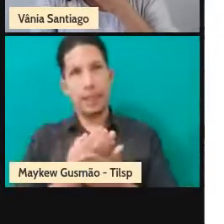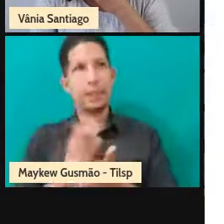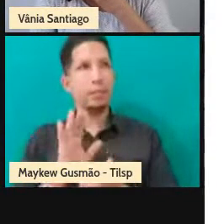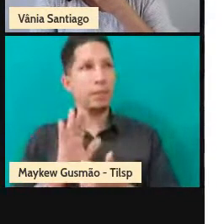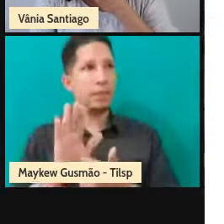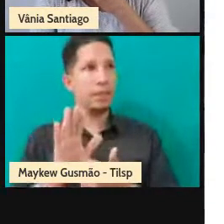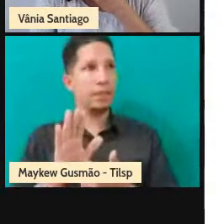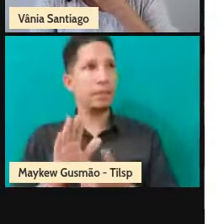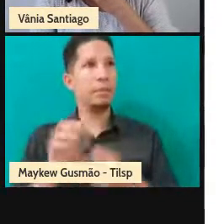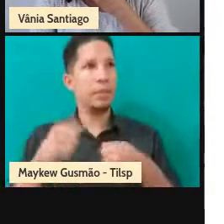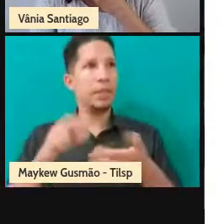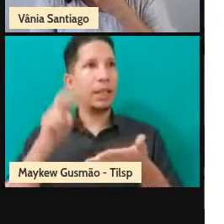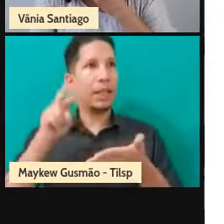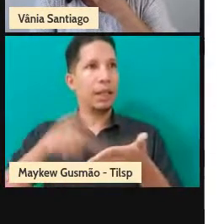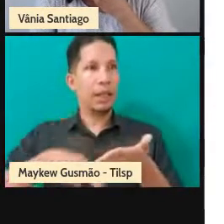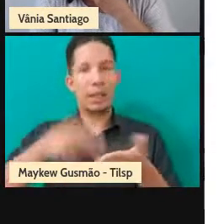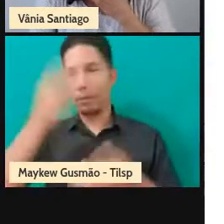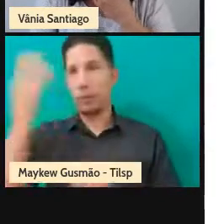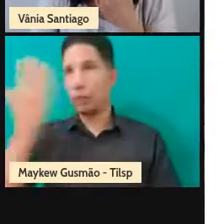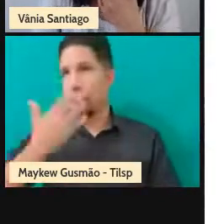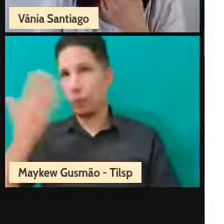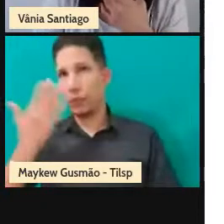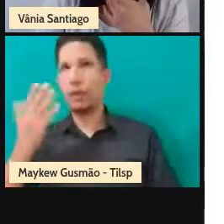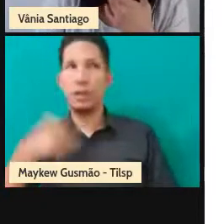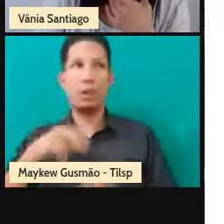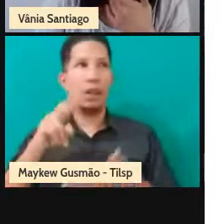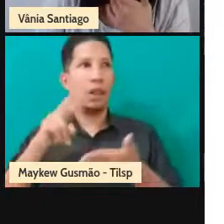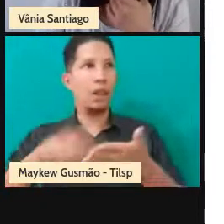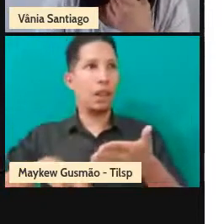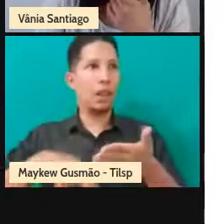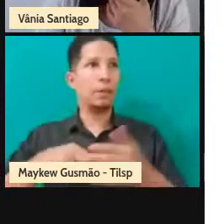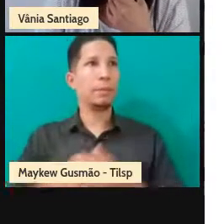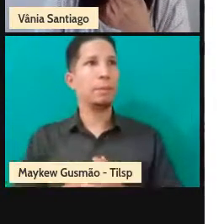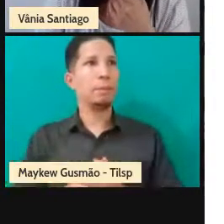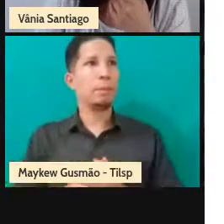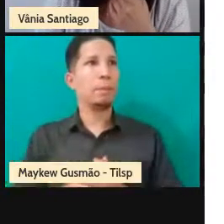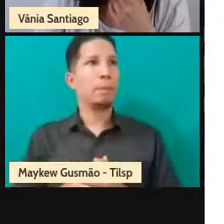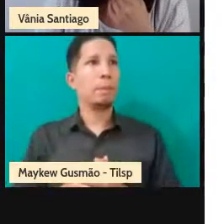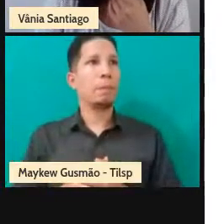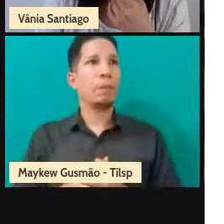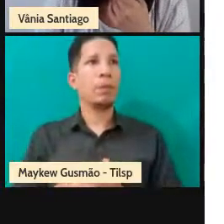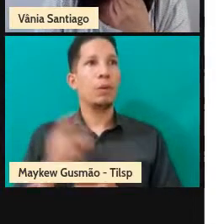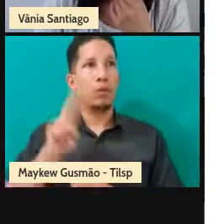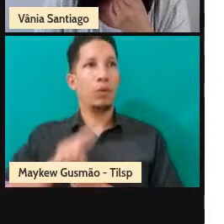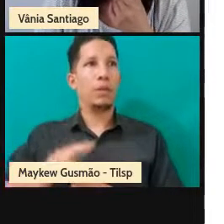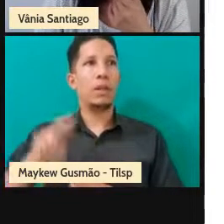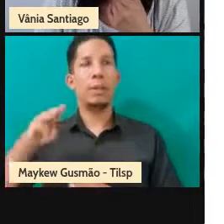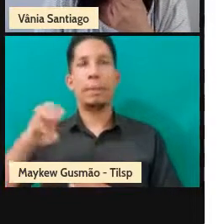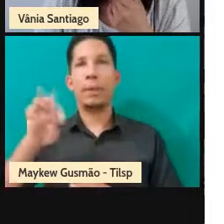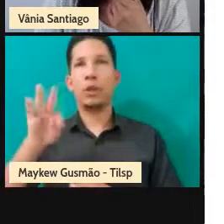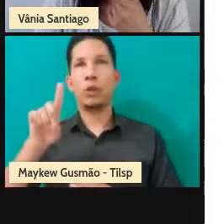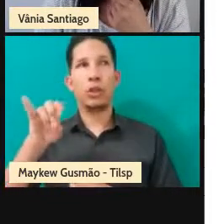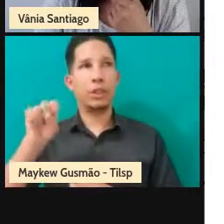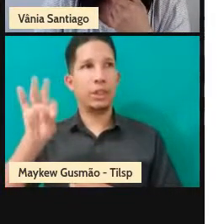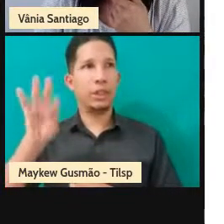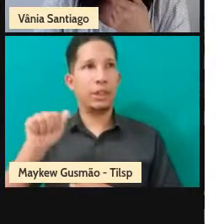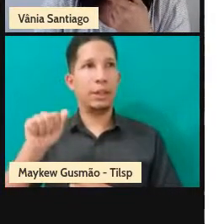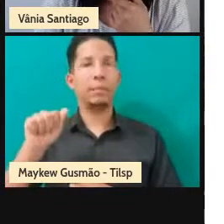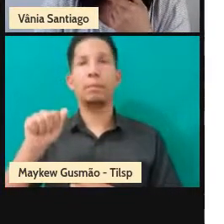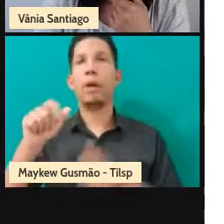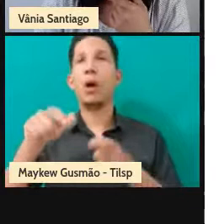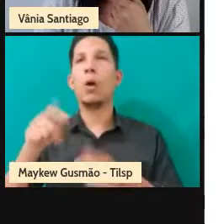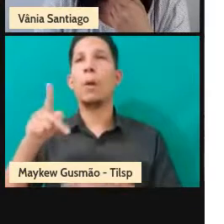fazer a leitura, porque para quem não enxerga, então não basta, né? Então, Universidade Metodista de